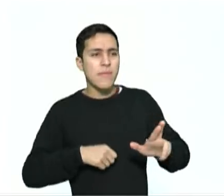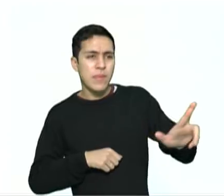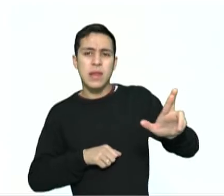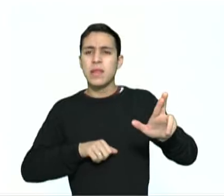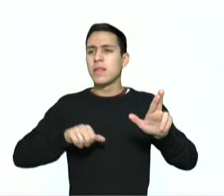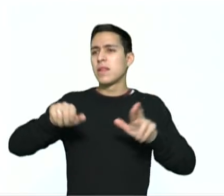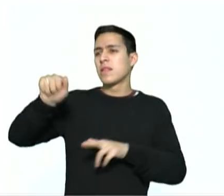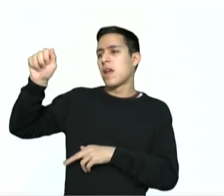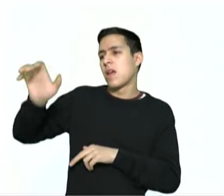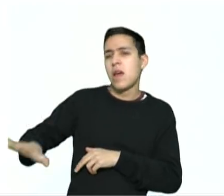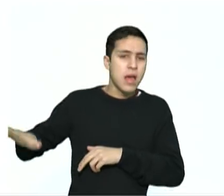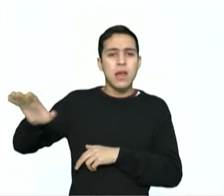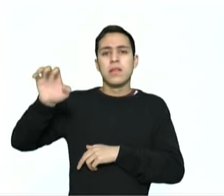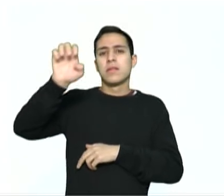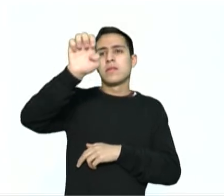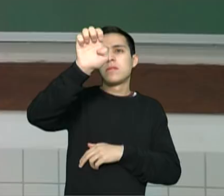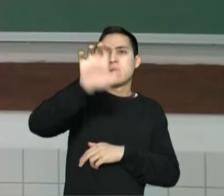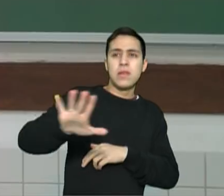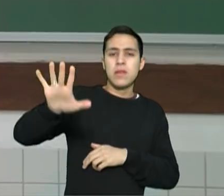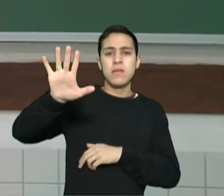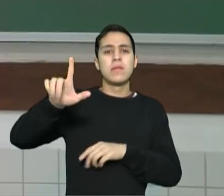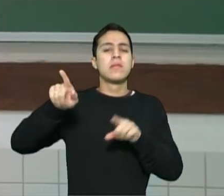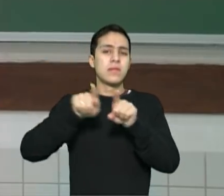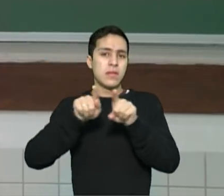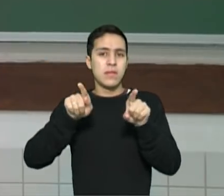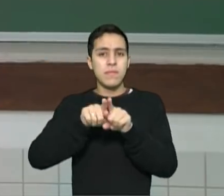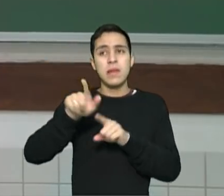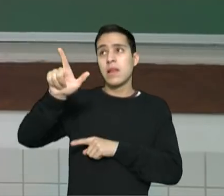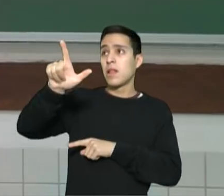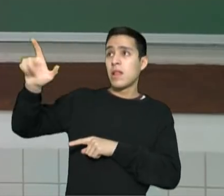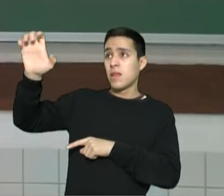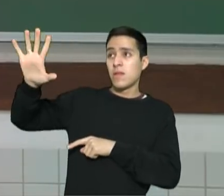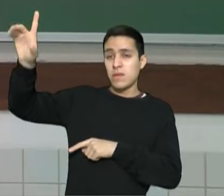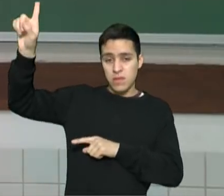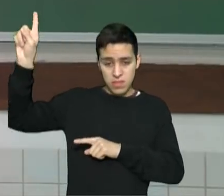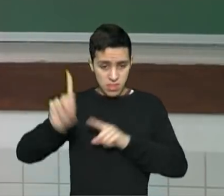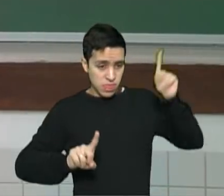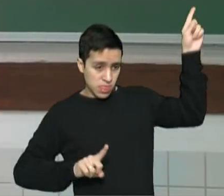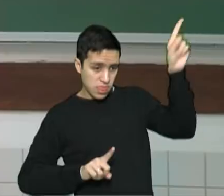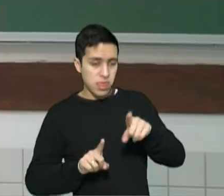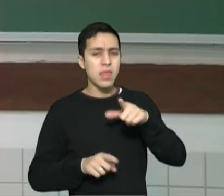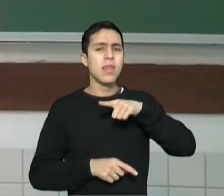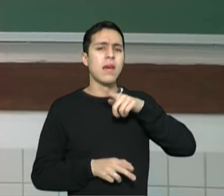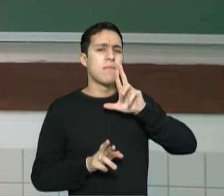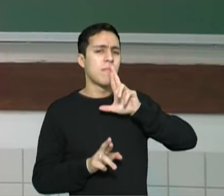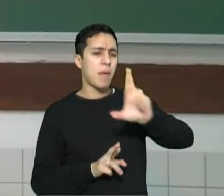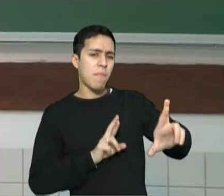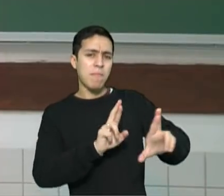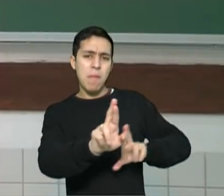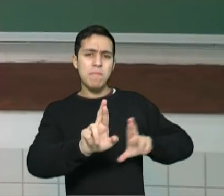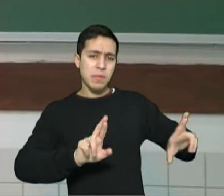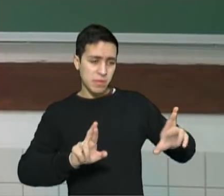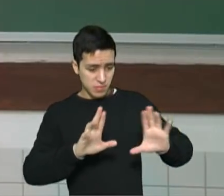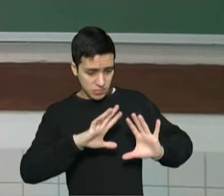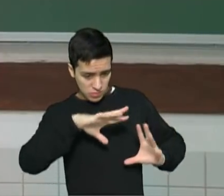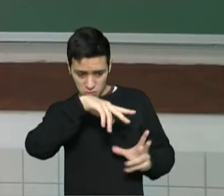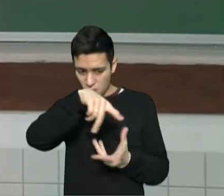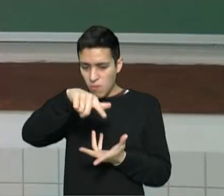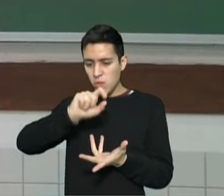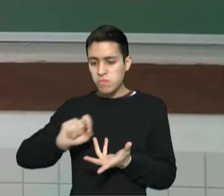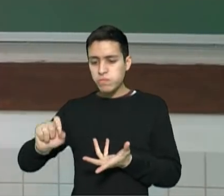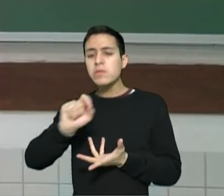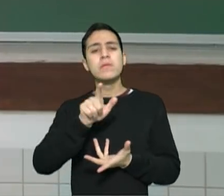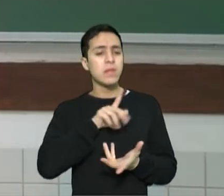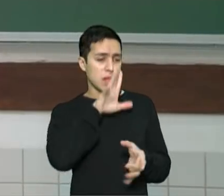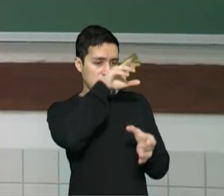Ásia, representantes da Europa Central e do leste europeu. Veja que temos todas as esferas mundiais